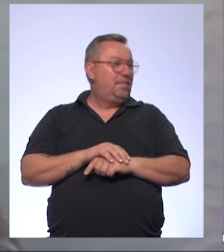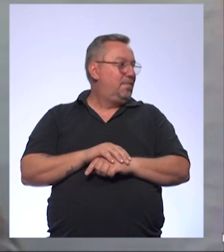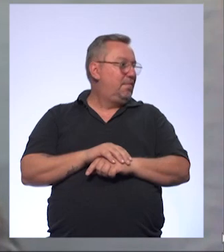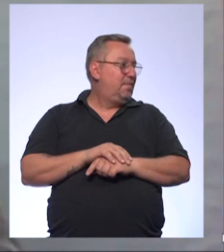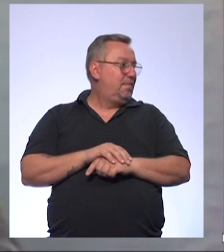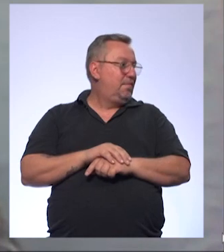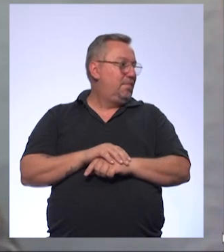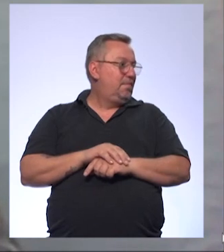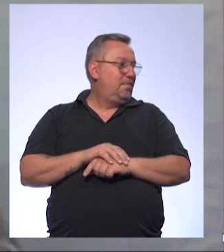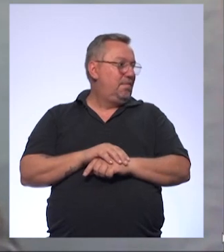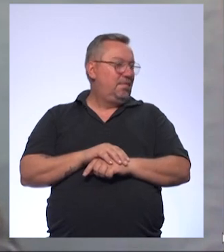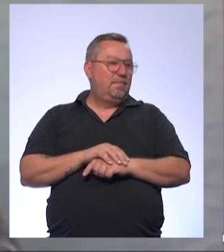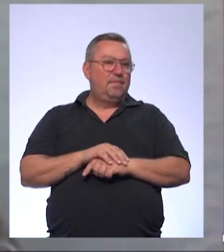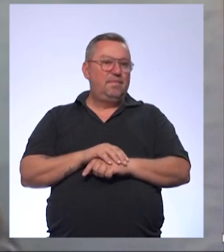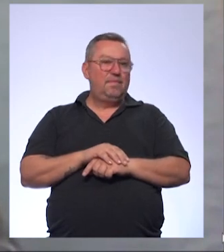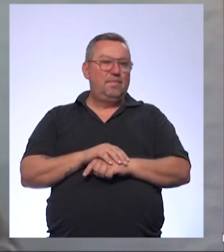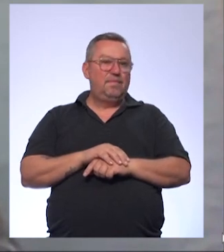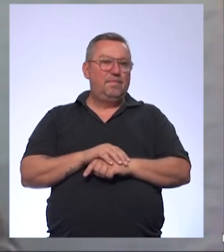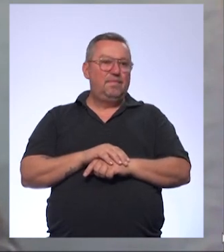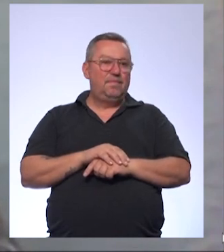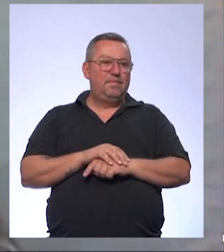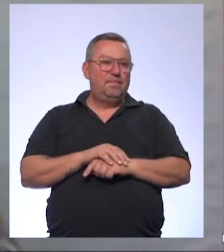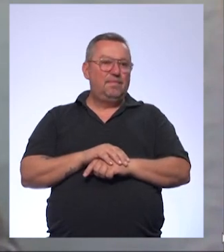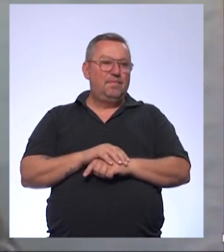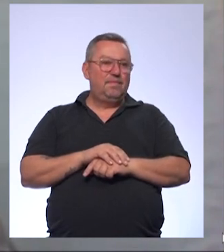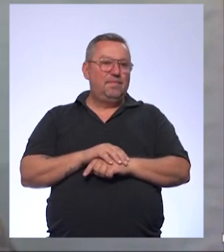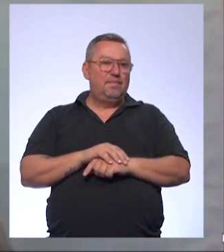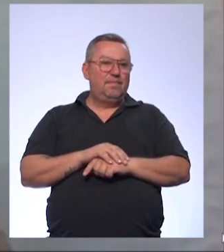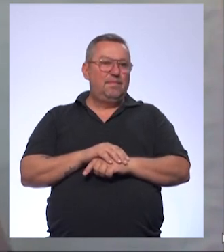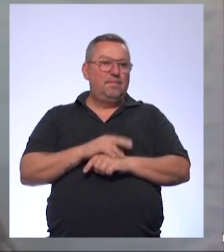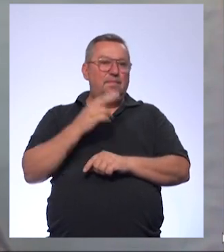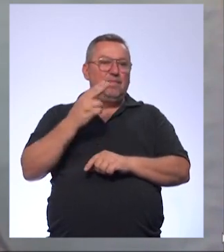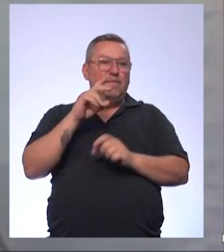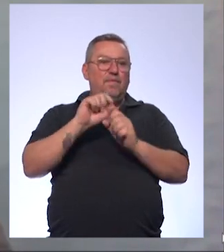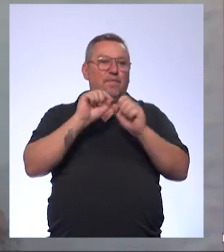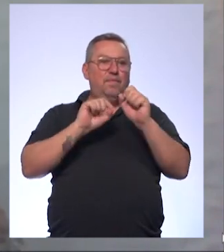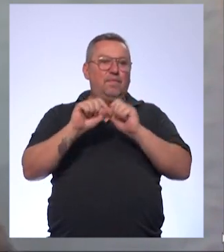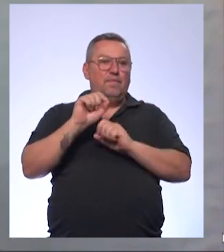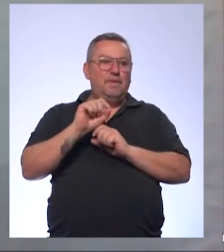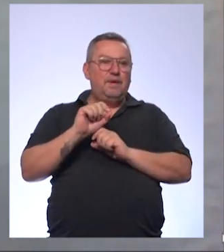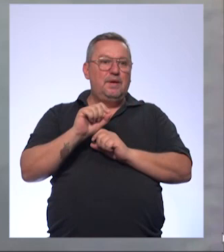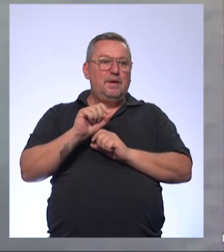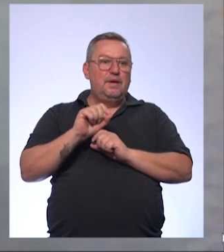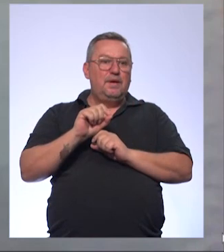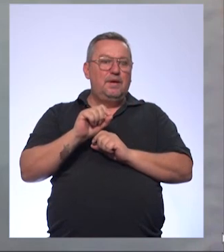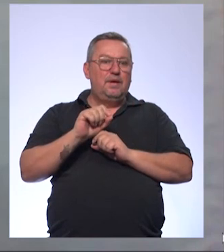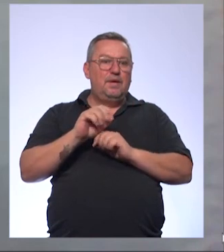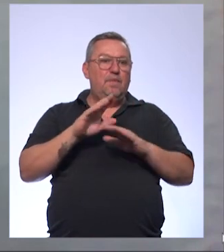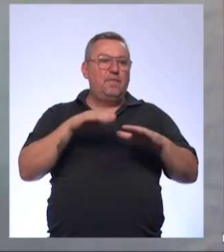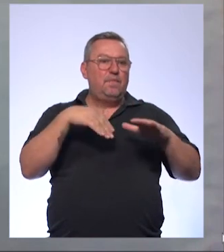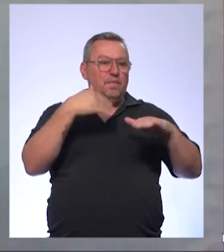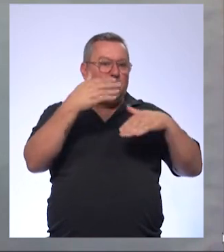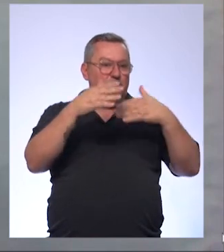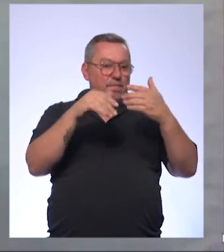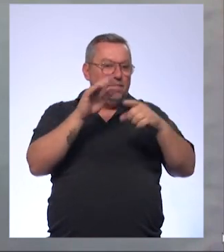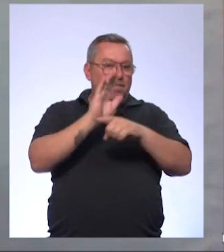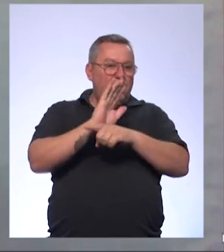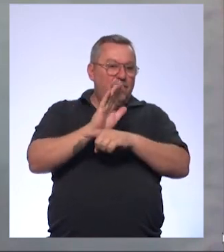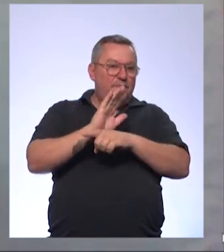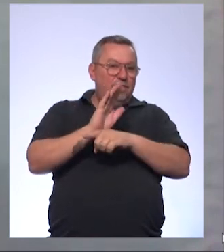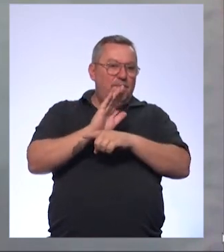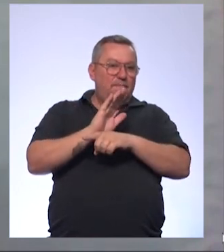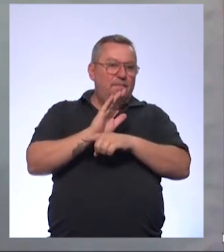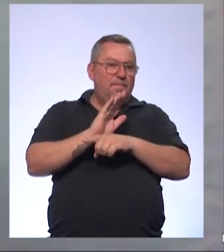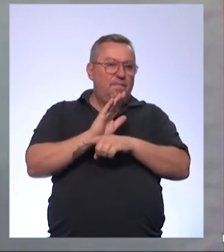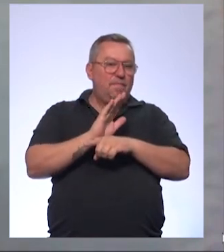Olha lá, vai aparecer para vocês. Falta só um minutinho. Então, vou fazer o seguinte, eu vou deixar rolando aí o vídeo do nosso aluno